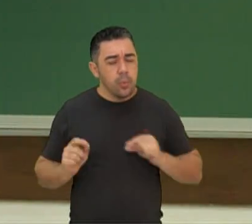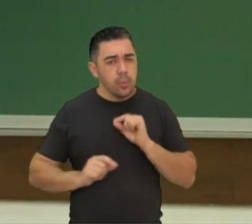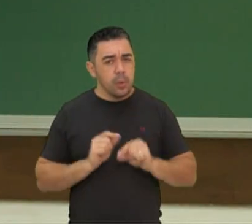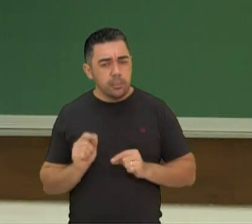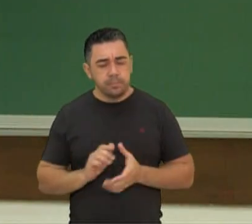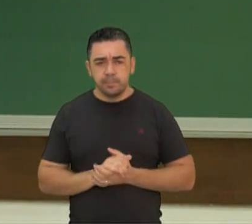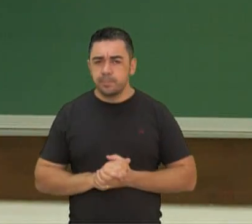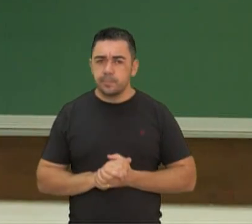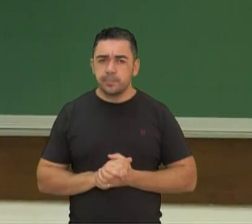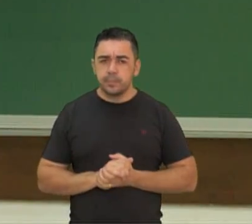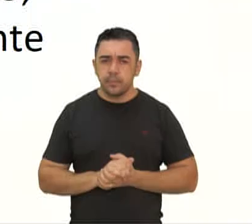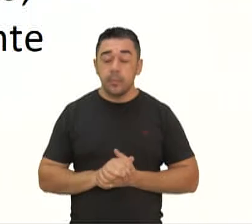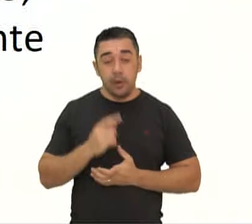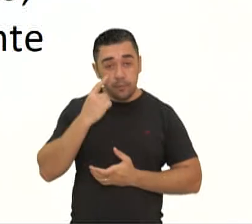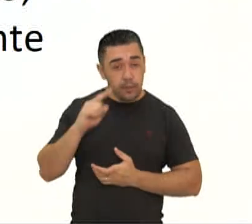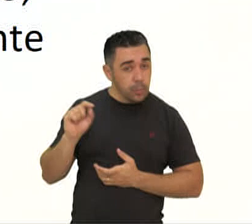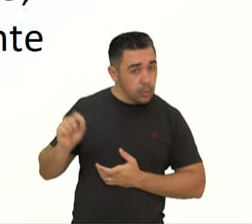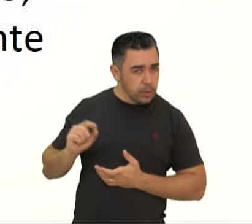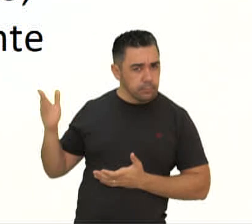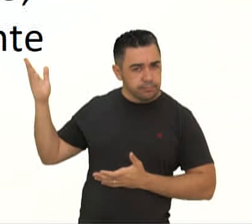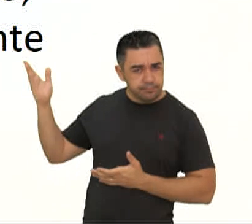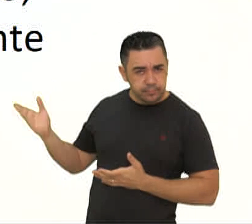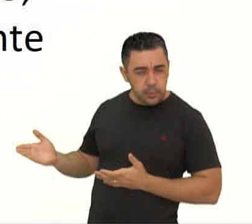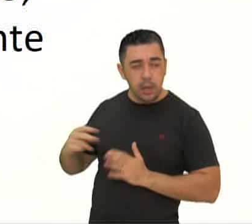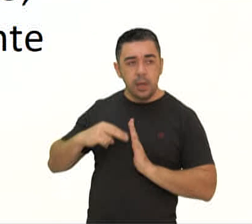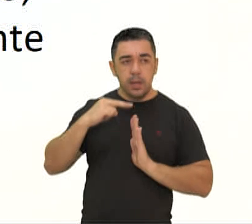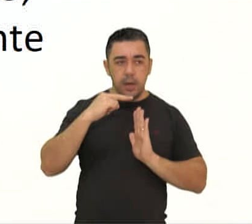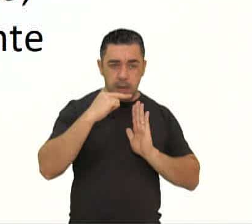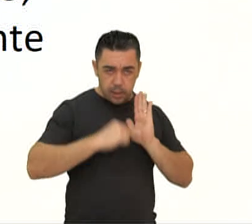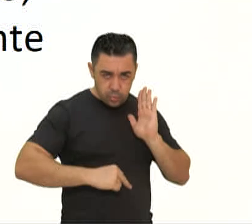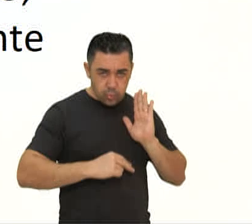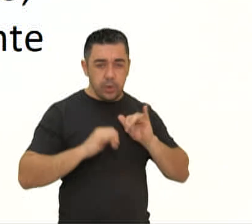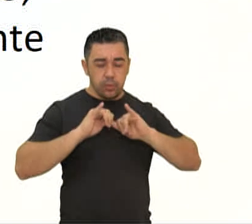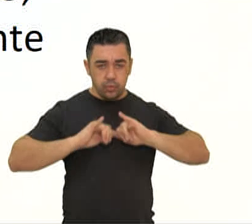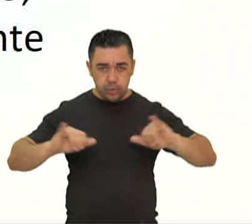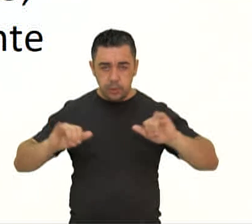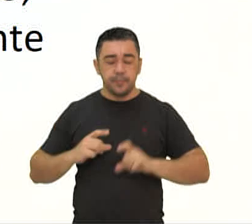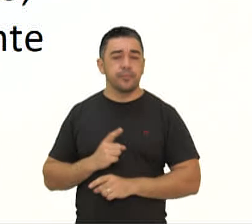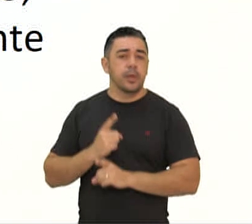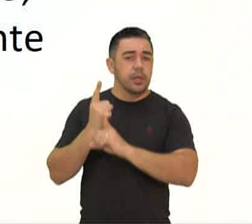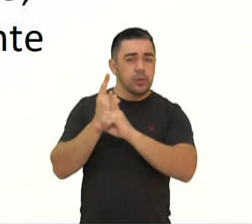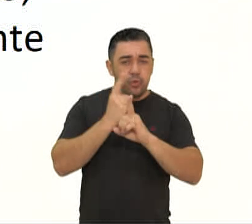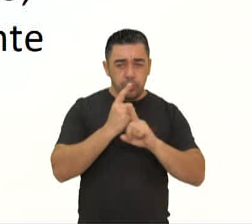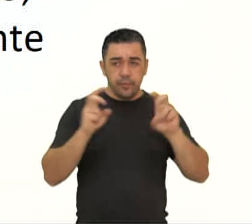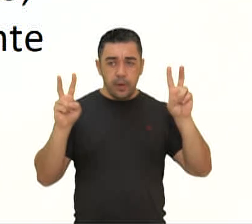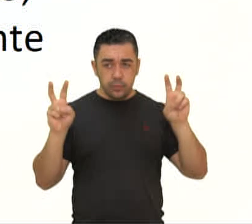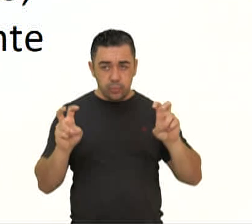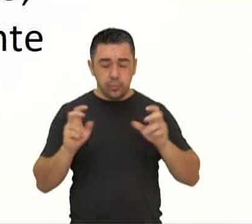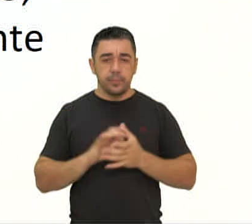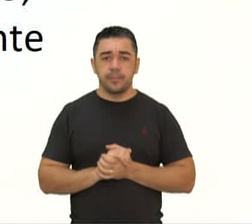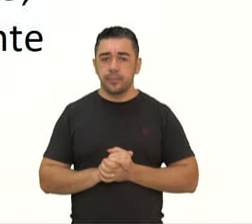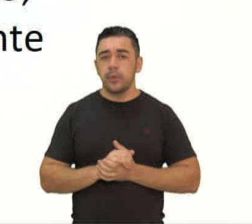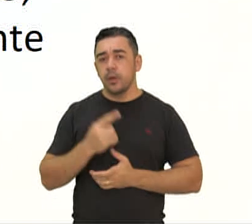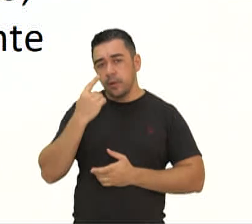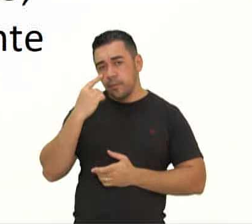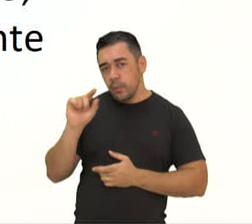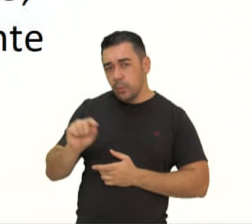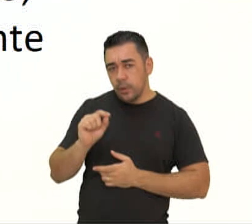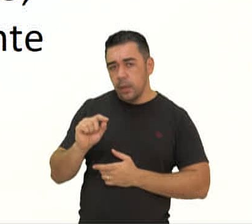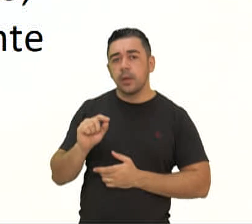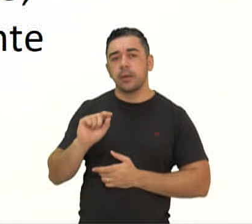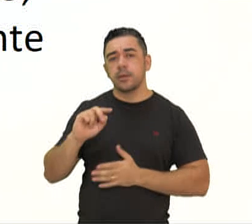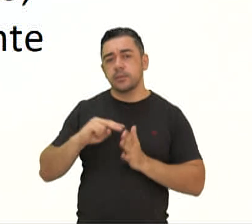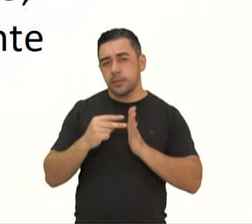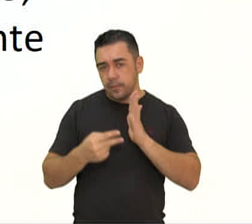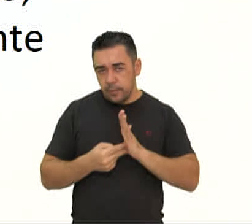nós fizemos a leitura de uma notícia, identificamos o assunto, inferimos o sentido de